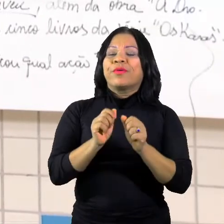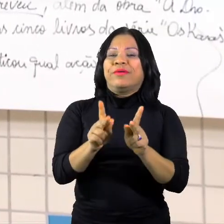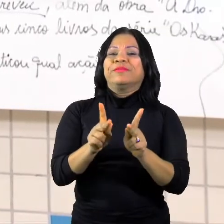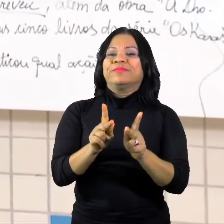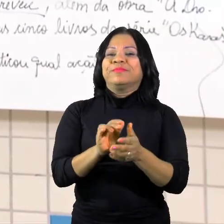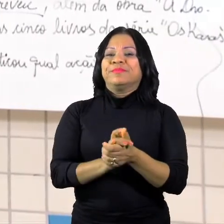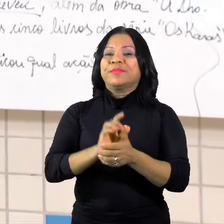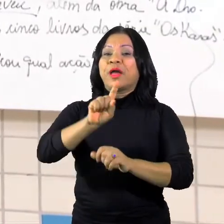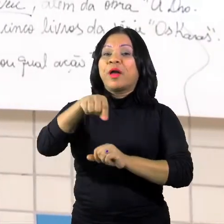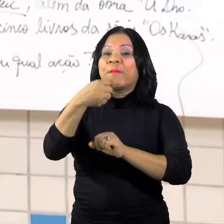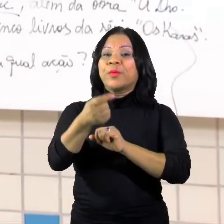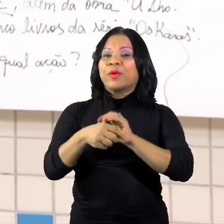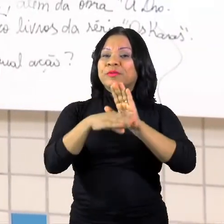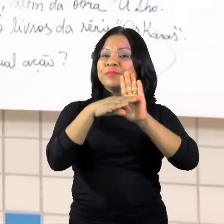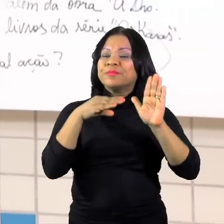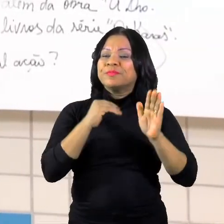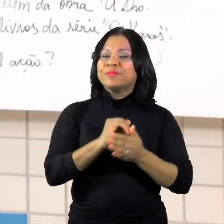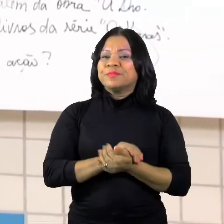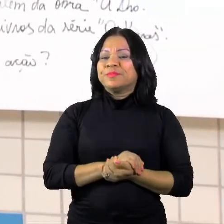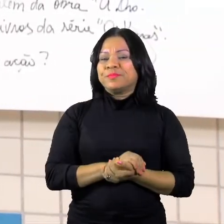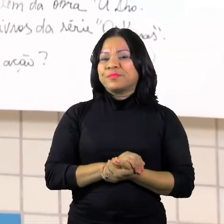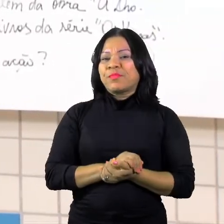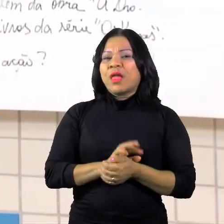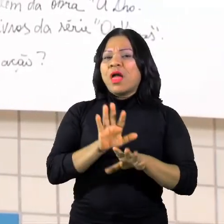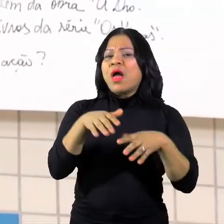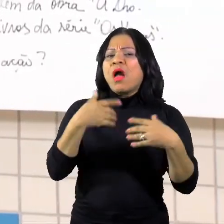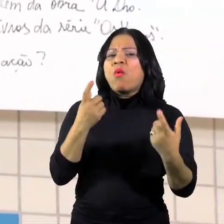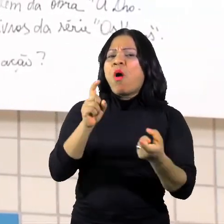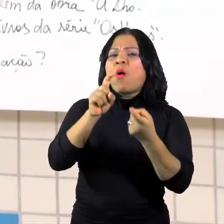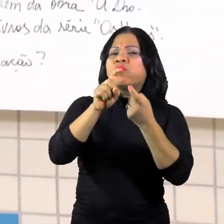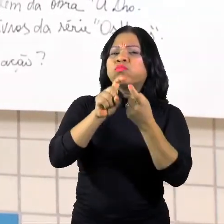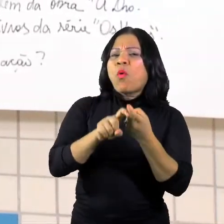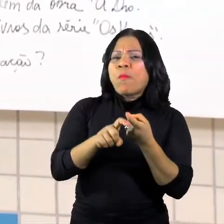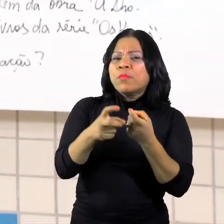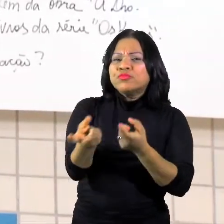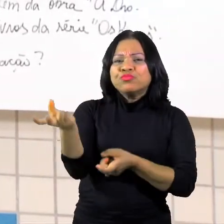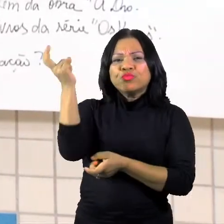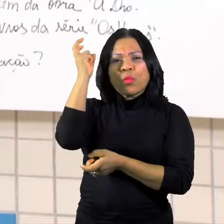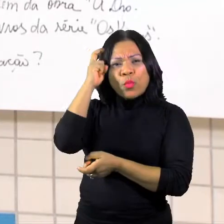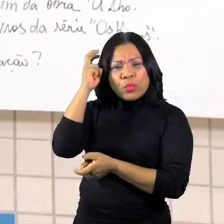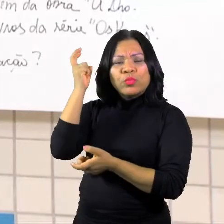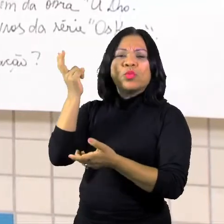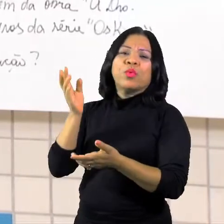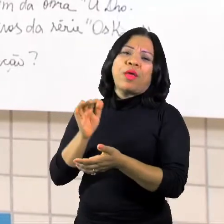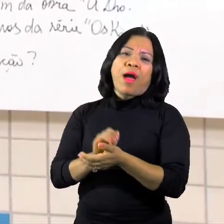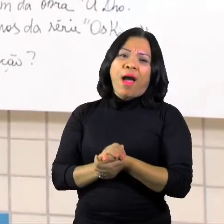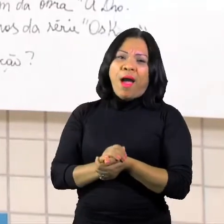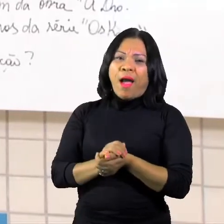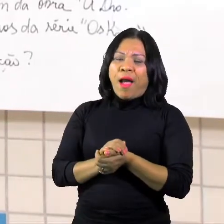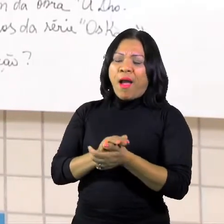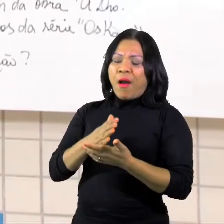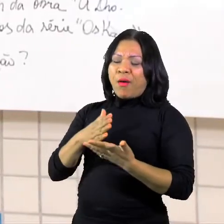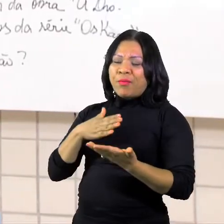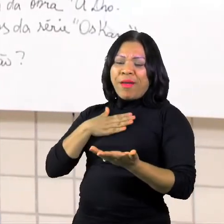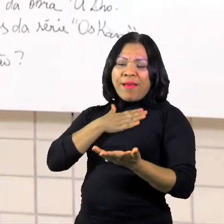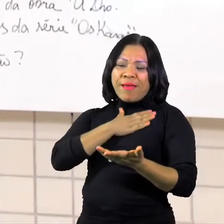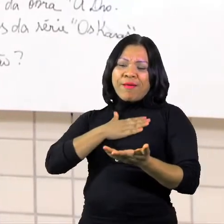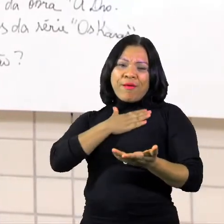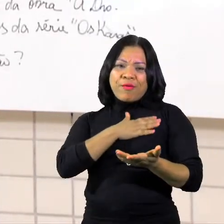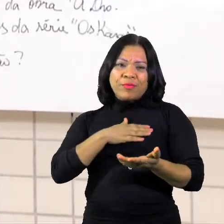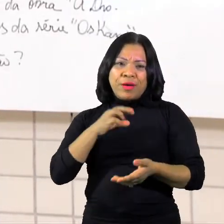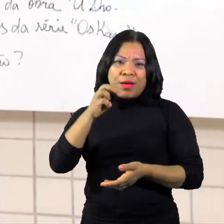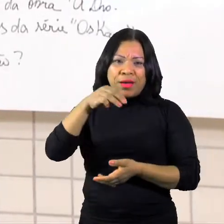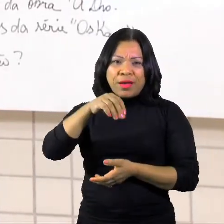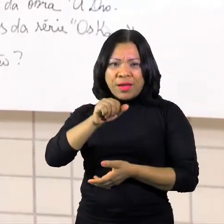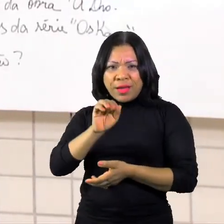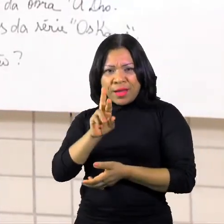Ok? Próxima questão. Qual é o objeto cultural apreciado por Thaisa? O que ela apreciou? Ela apreciou um filme? O